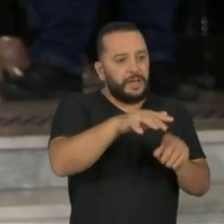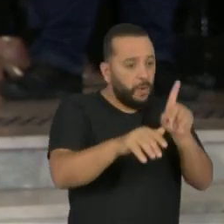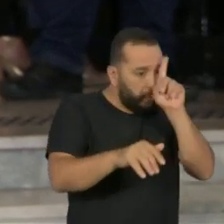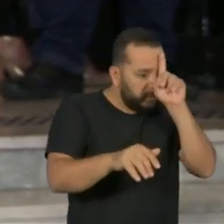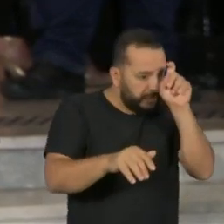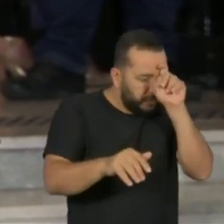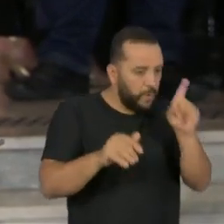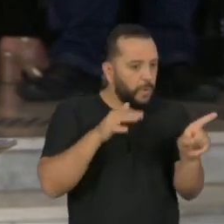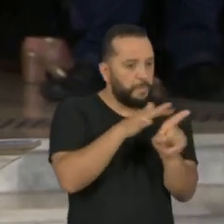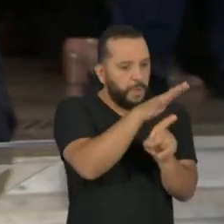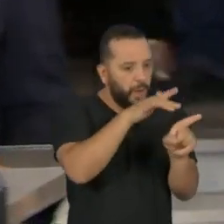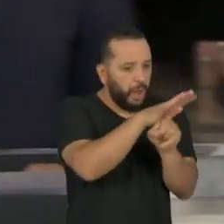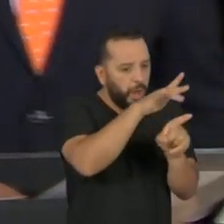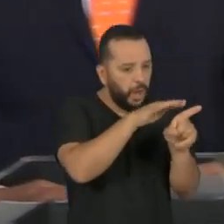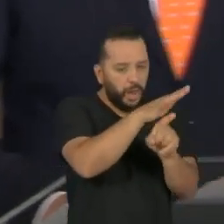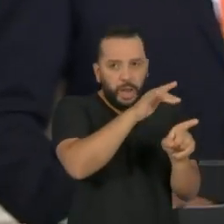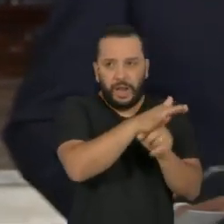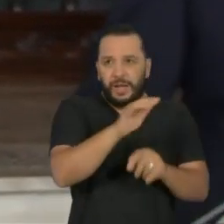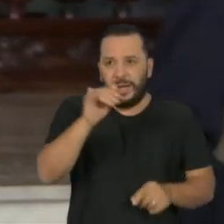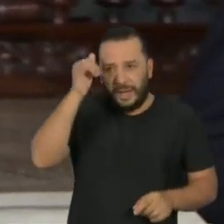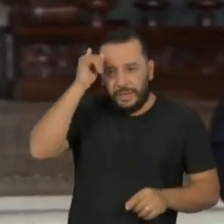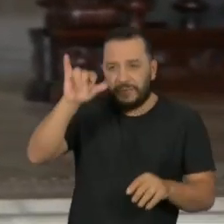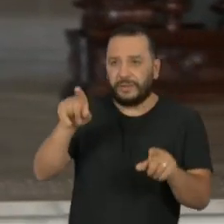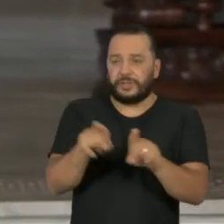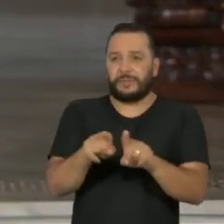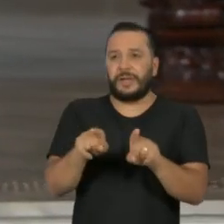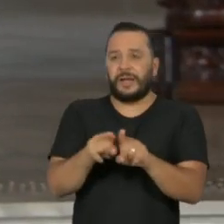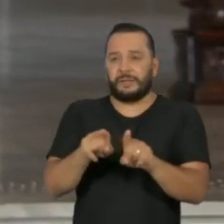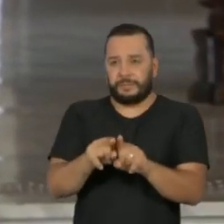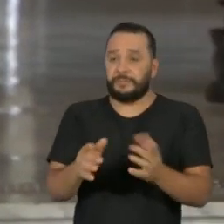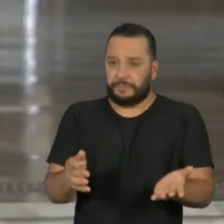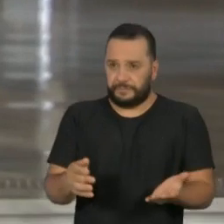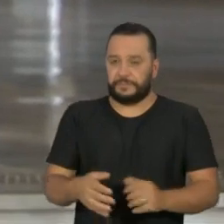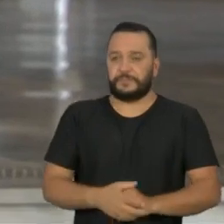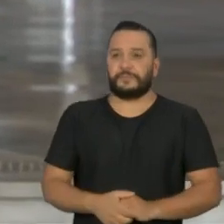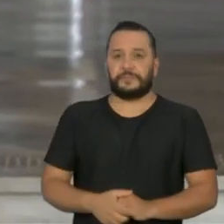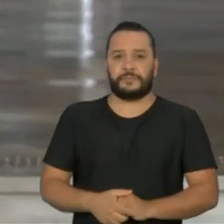São Paulo. Dr. German. Só